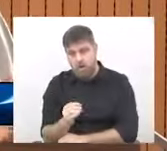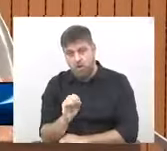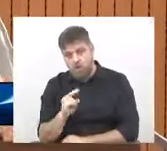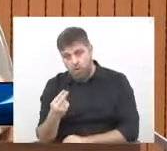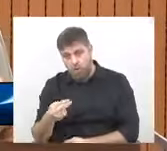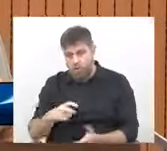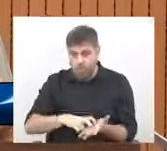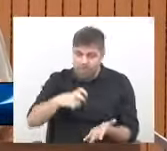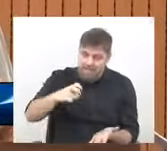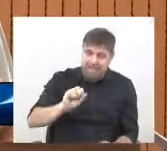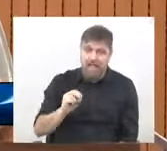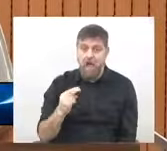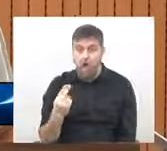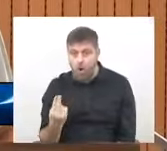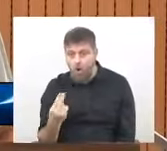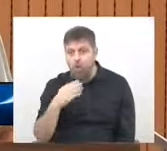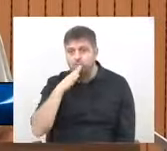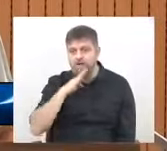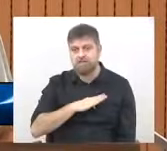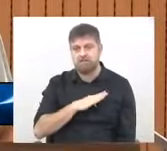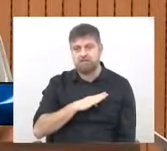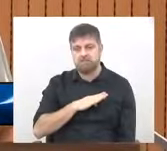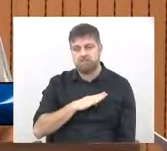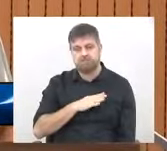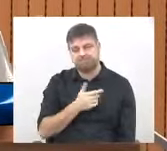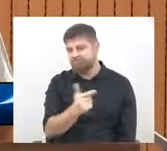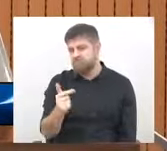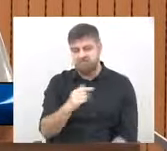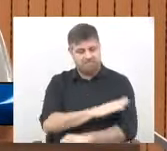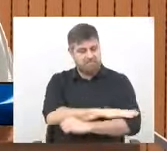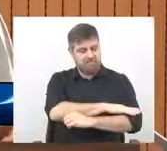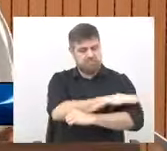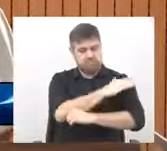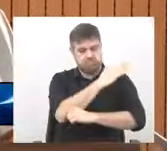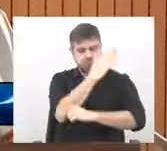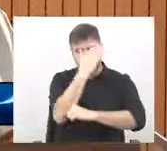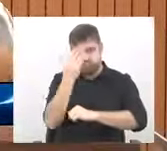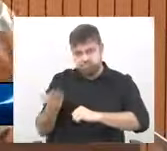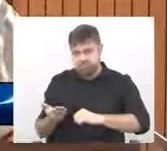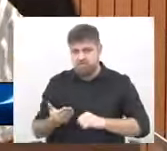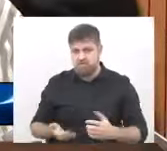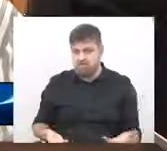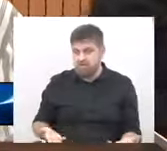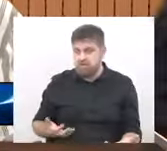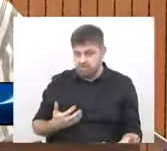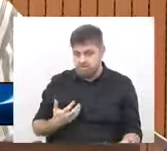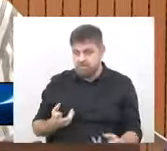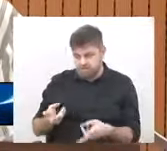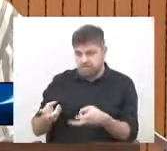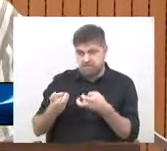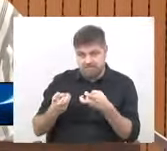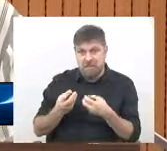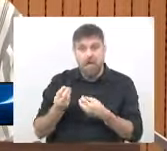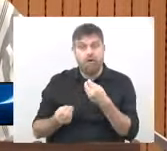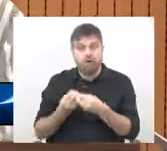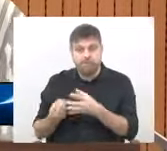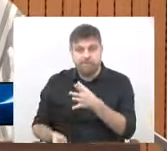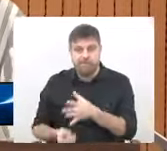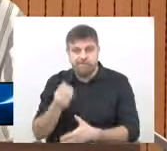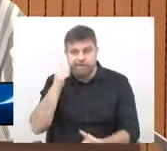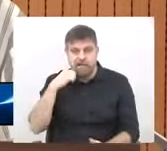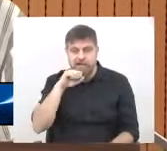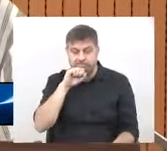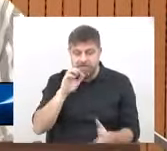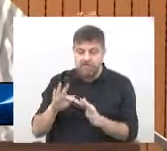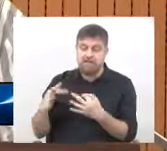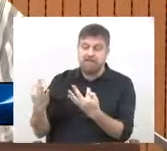apenas ao meio período. Ora, não é muito difícil entender o impacto que isso tem na vida das